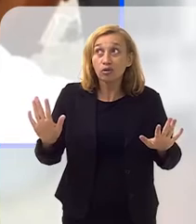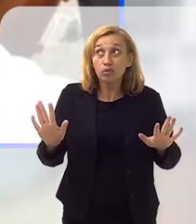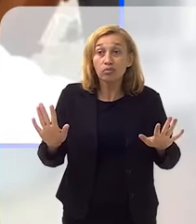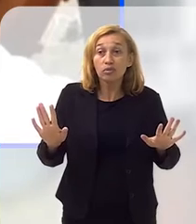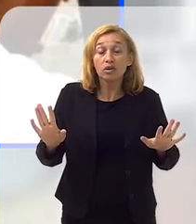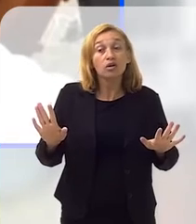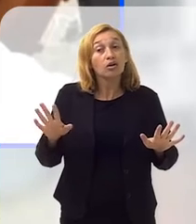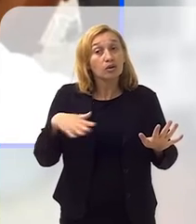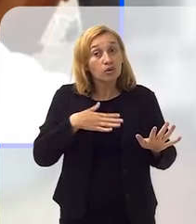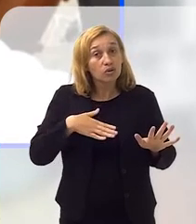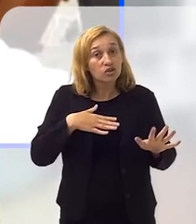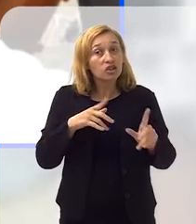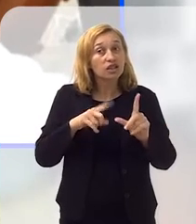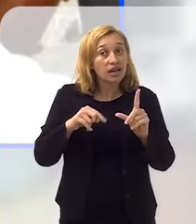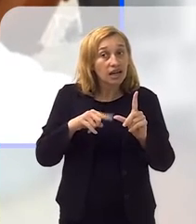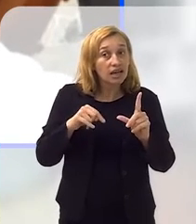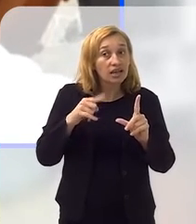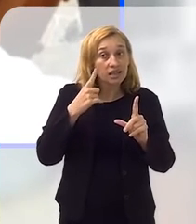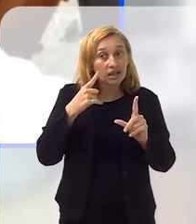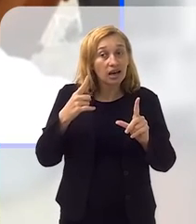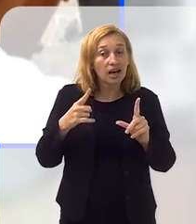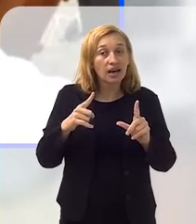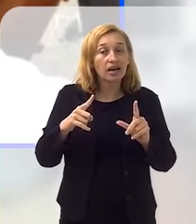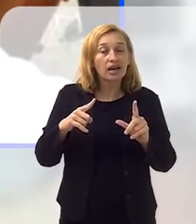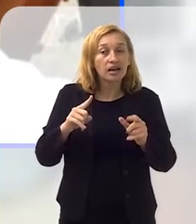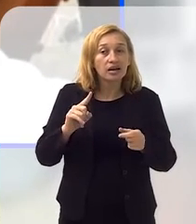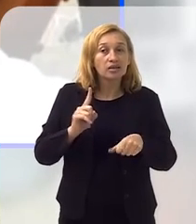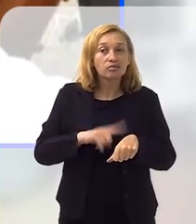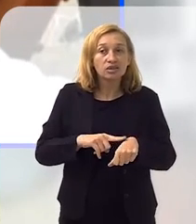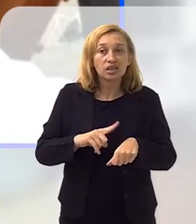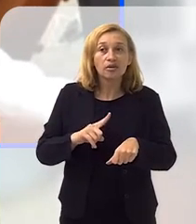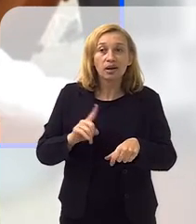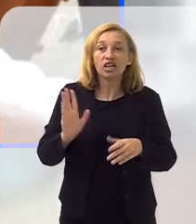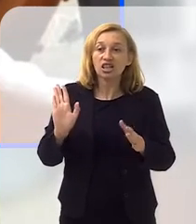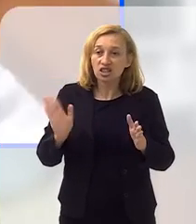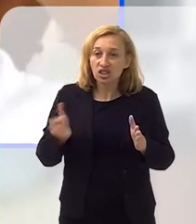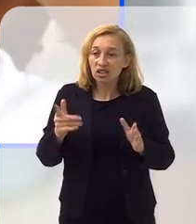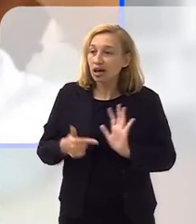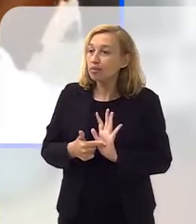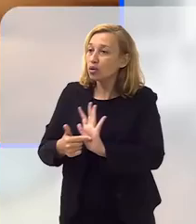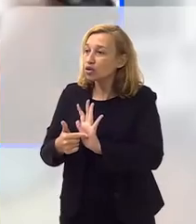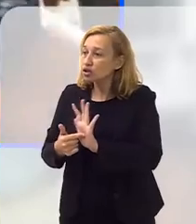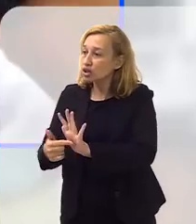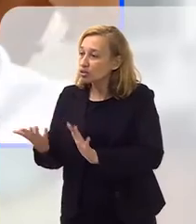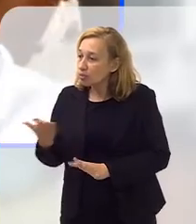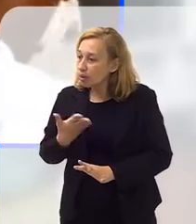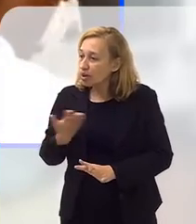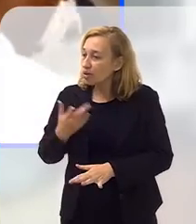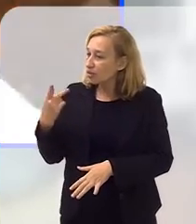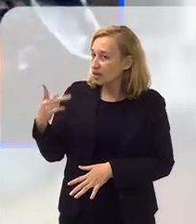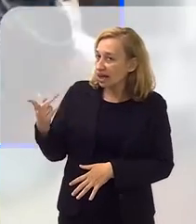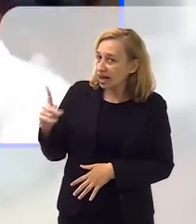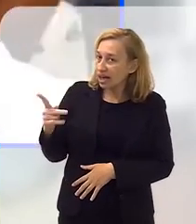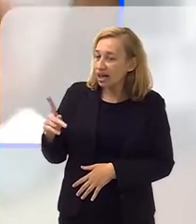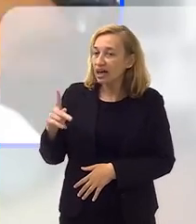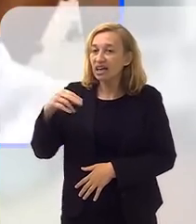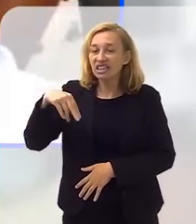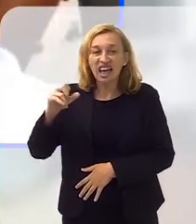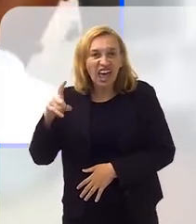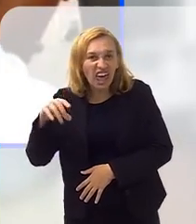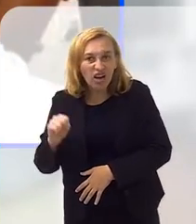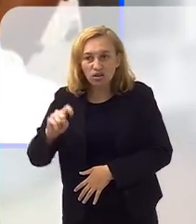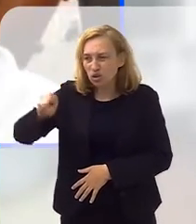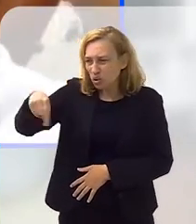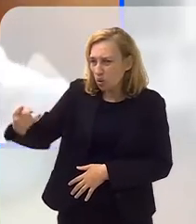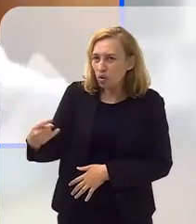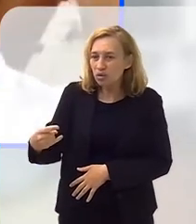Pô, tem alguma coisa aí. Aí, poxa, passava um tempo, ela já estava mostrando isso para algum parceiro dela, para o Delcio